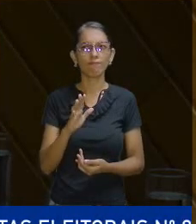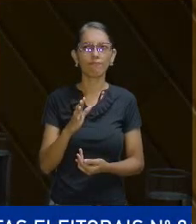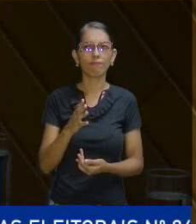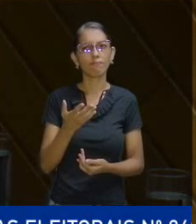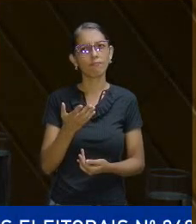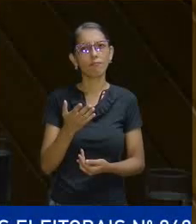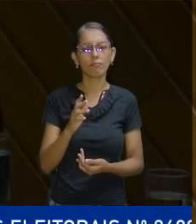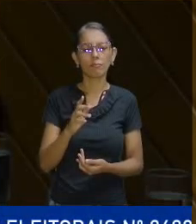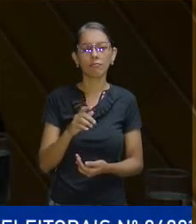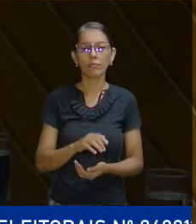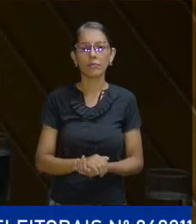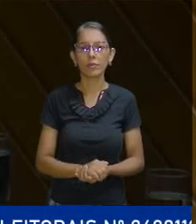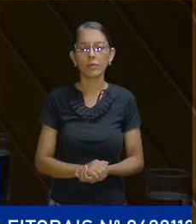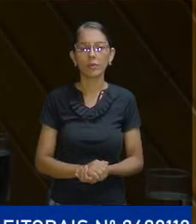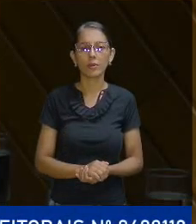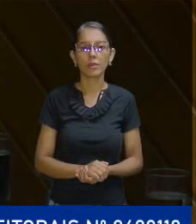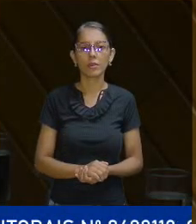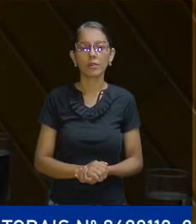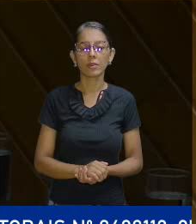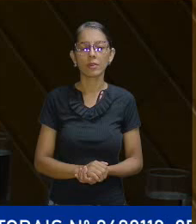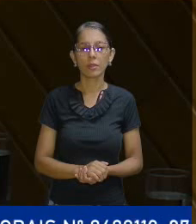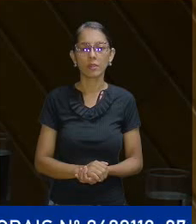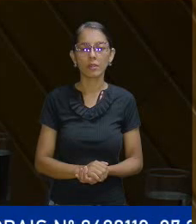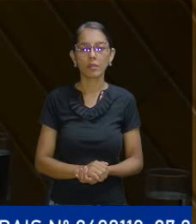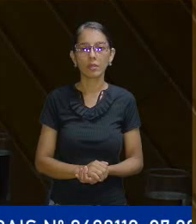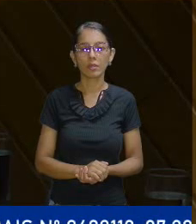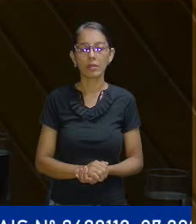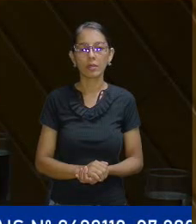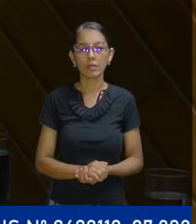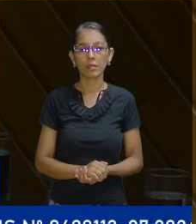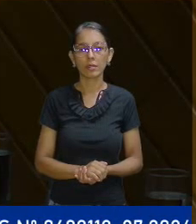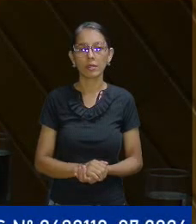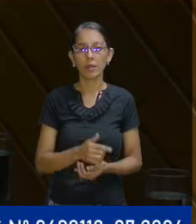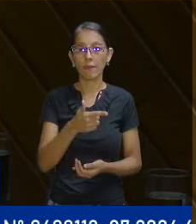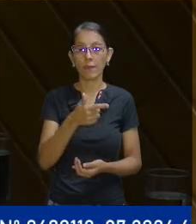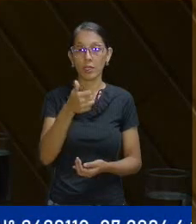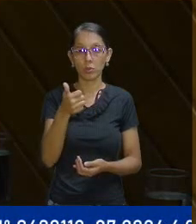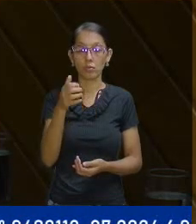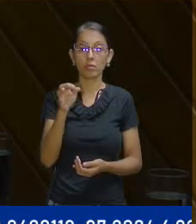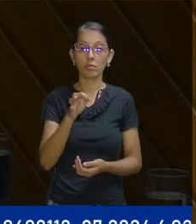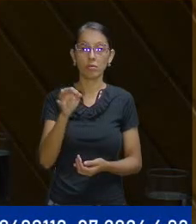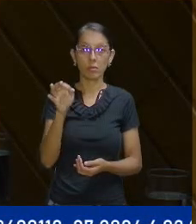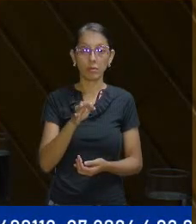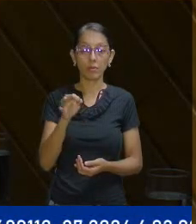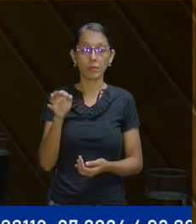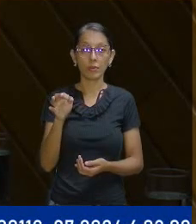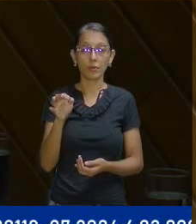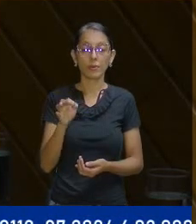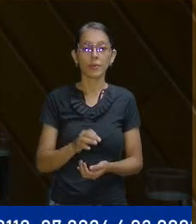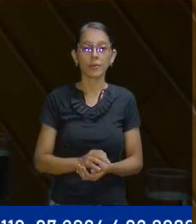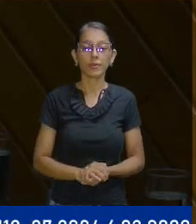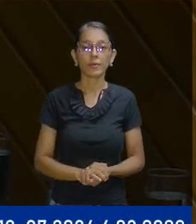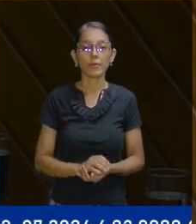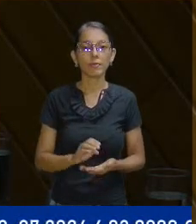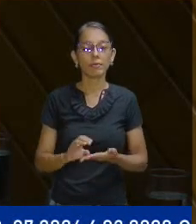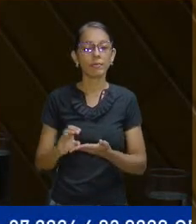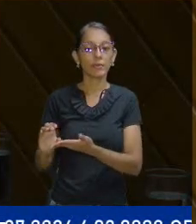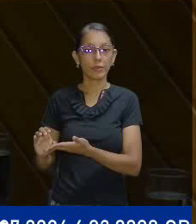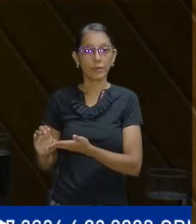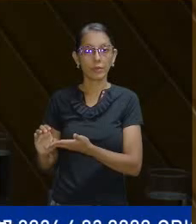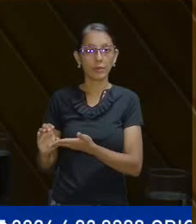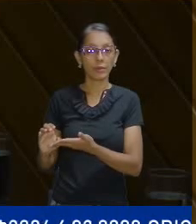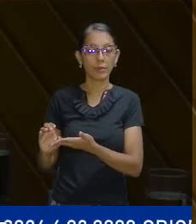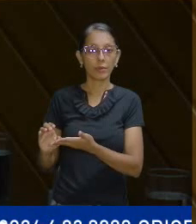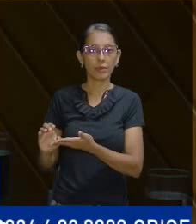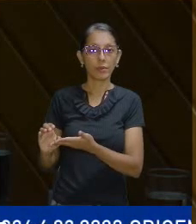está especificado, deixa eu verificar, salvo engano, 21% de